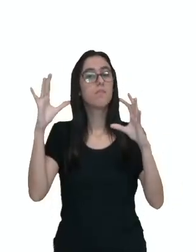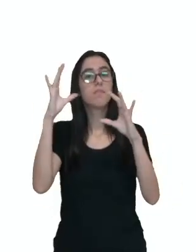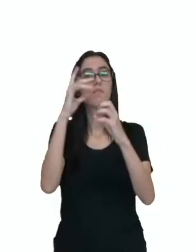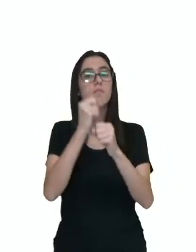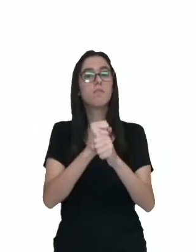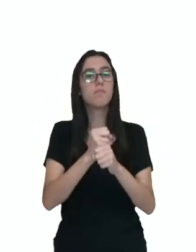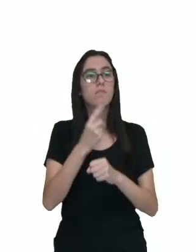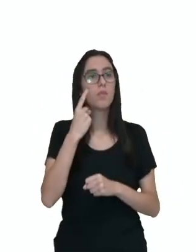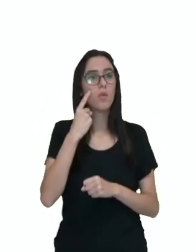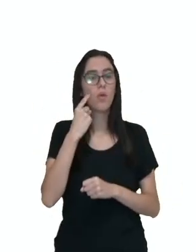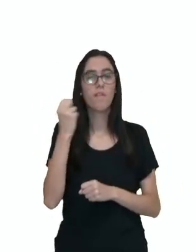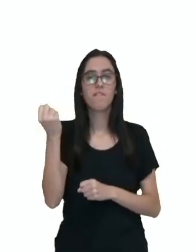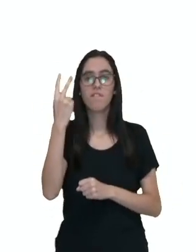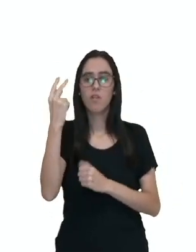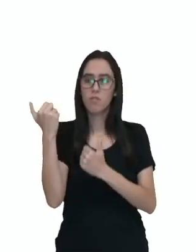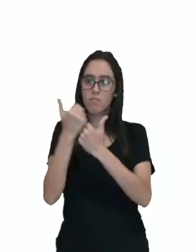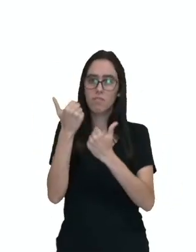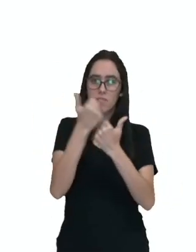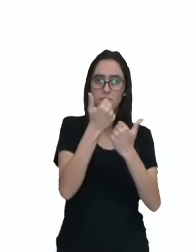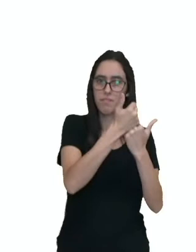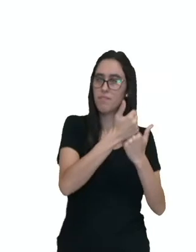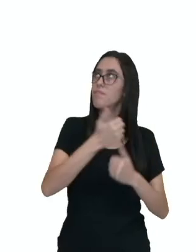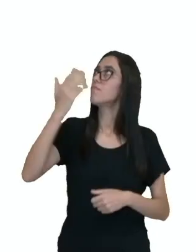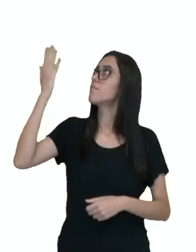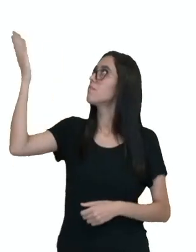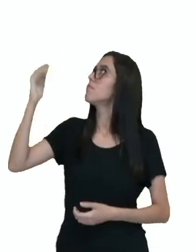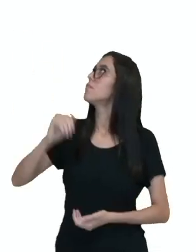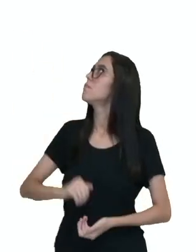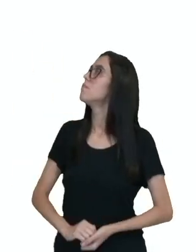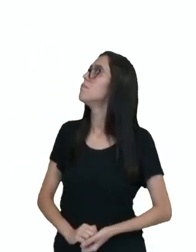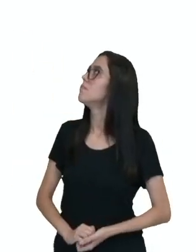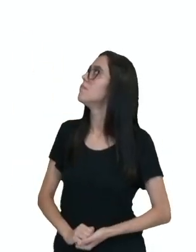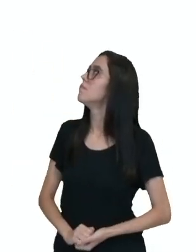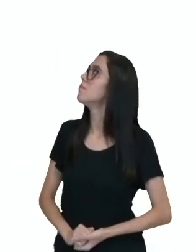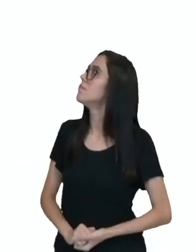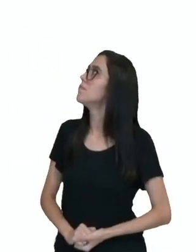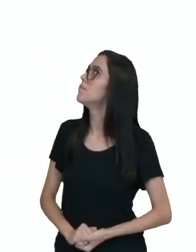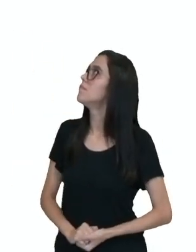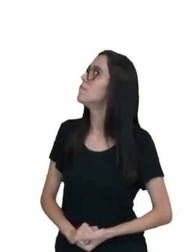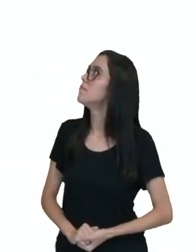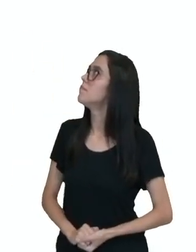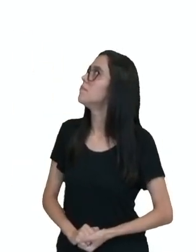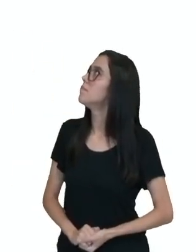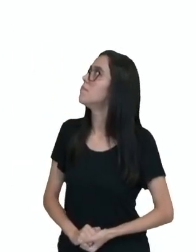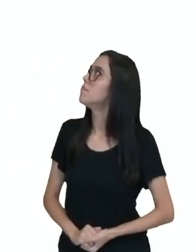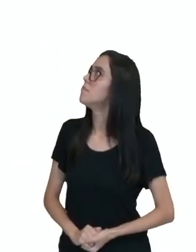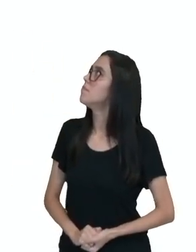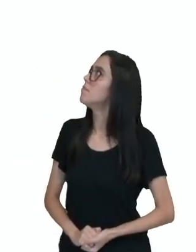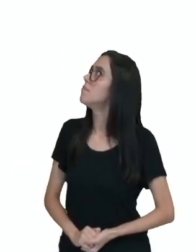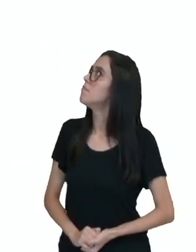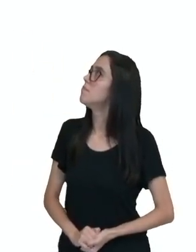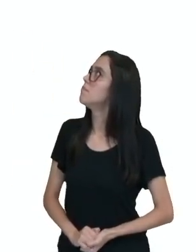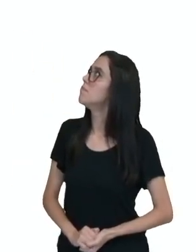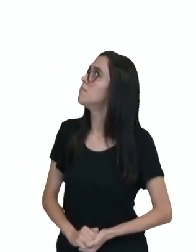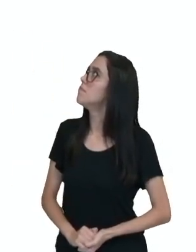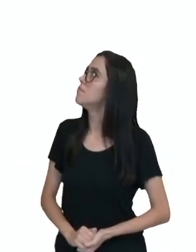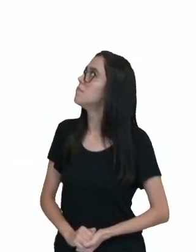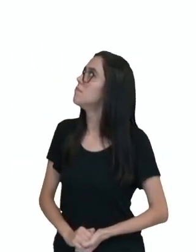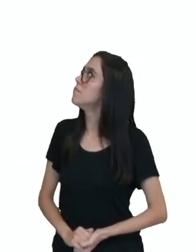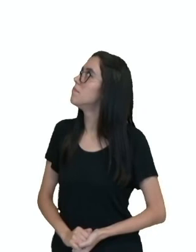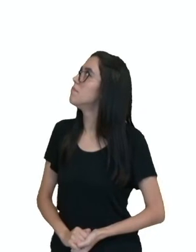seguinte, substituindo os dados, v igual a raiz, 2 vezes 6,67 vezes 10 a menos